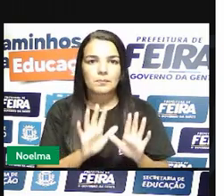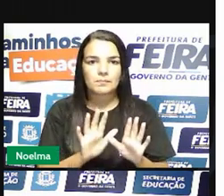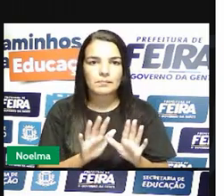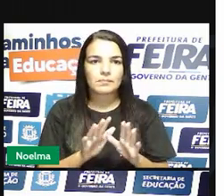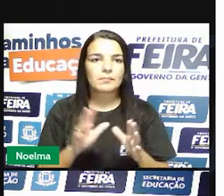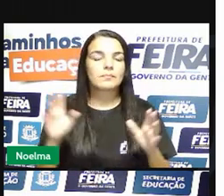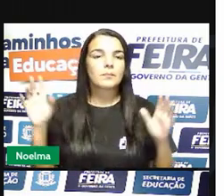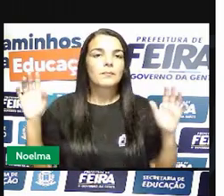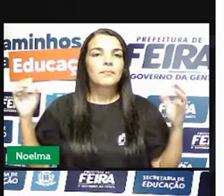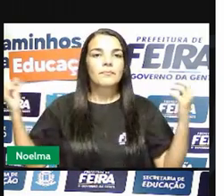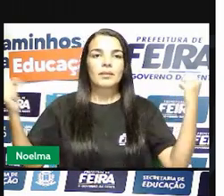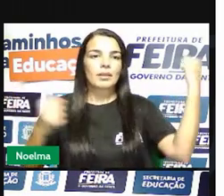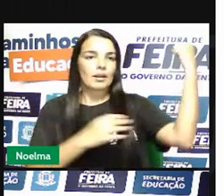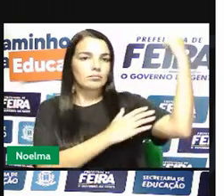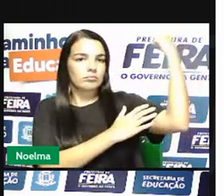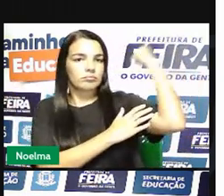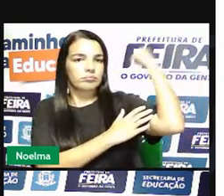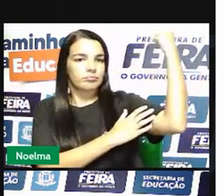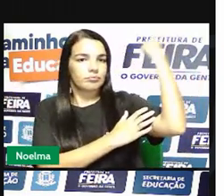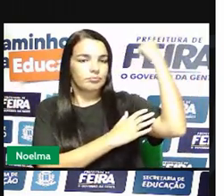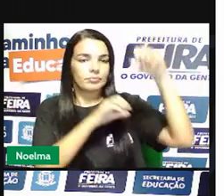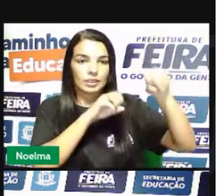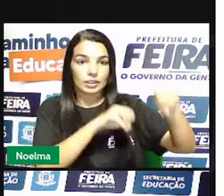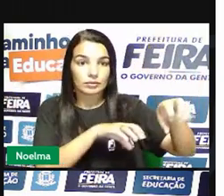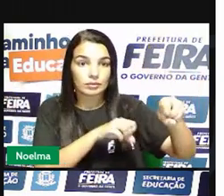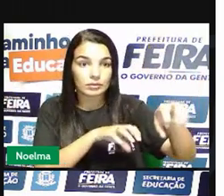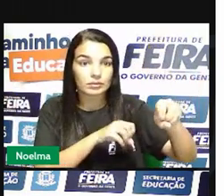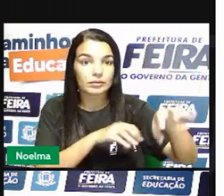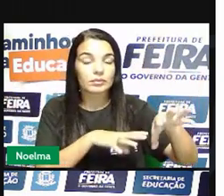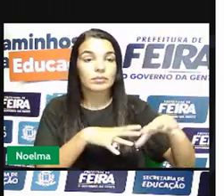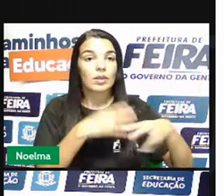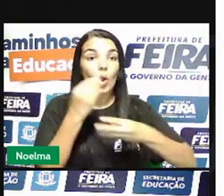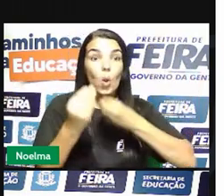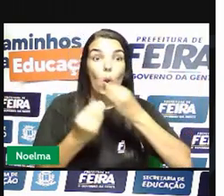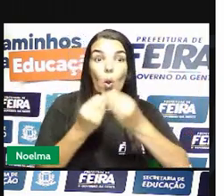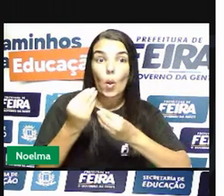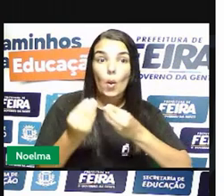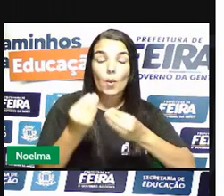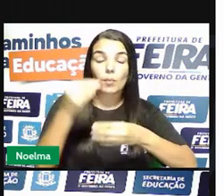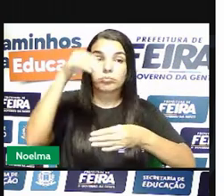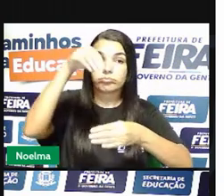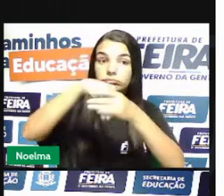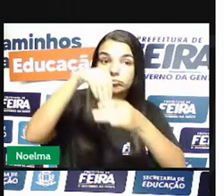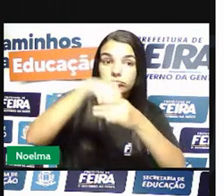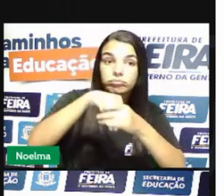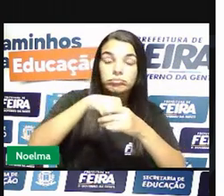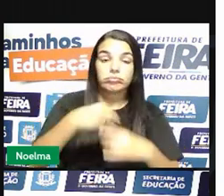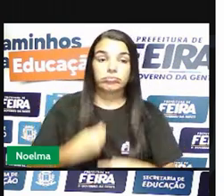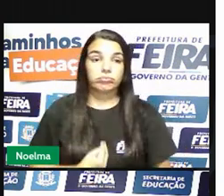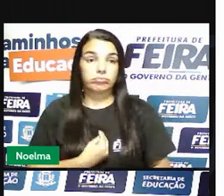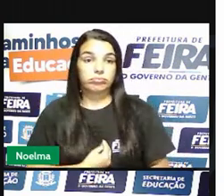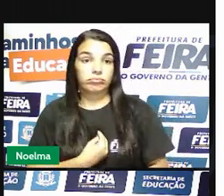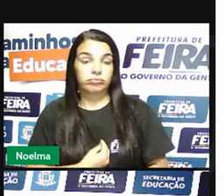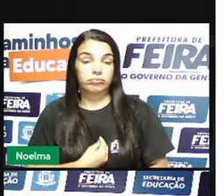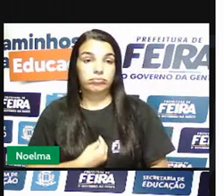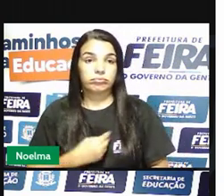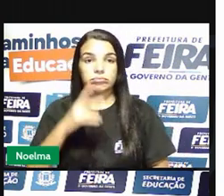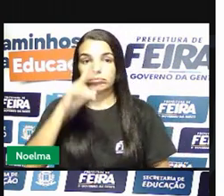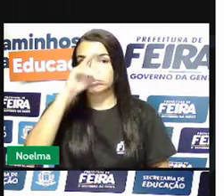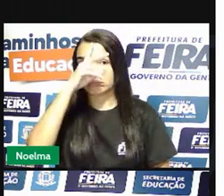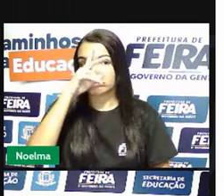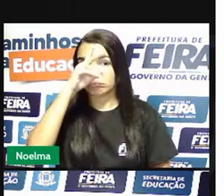Eu estou falando sobre o meu tema, já logo no início ali na introdução. Use dados históricos que remetam ao